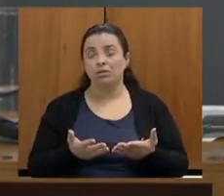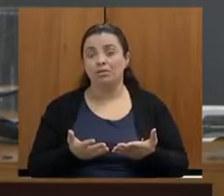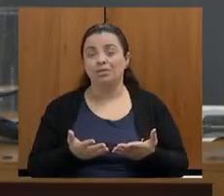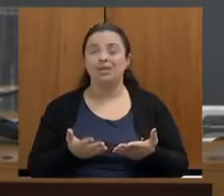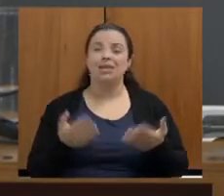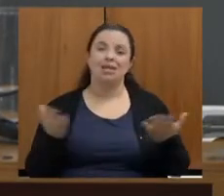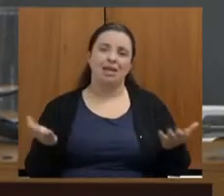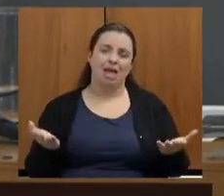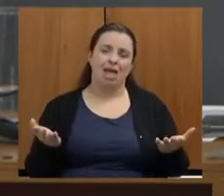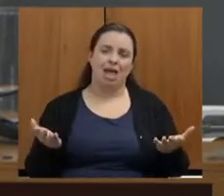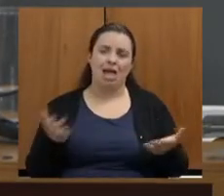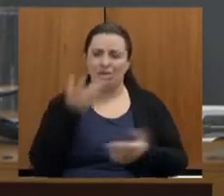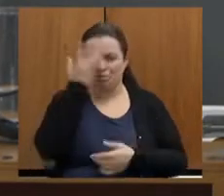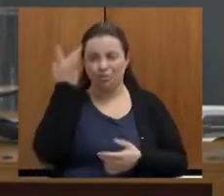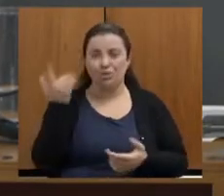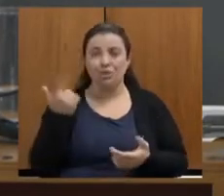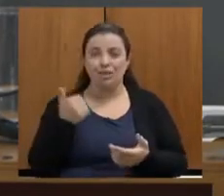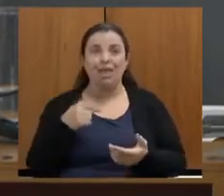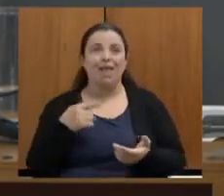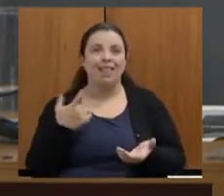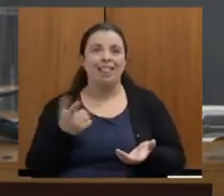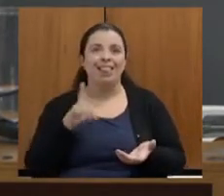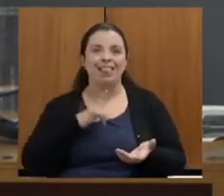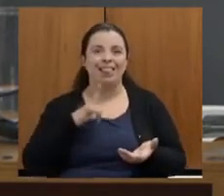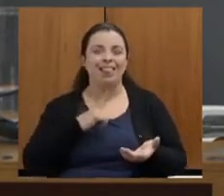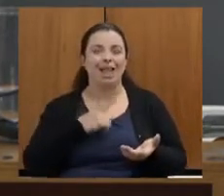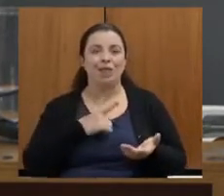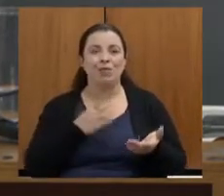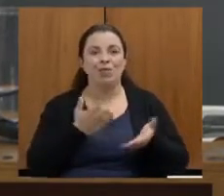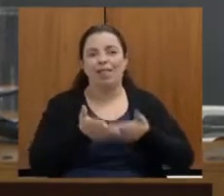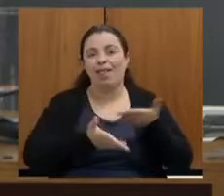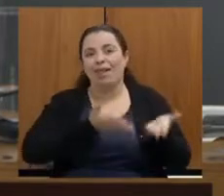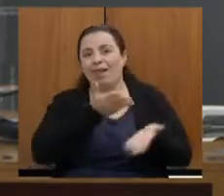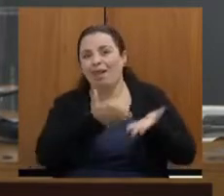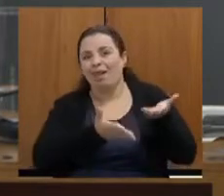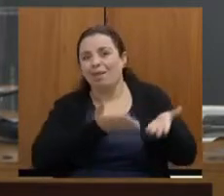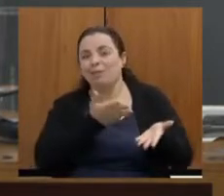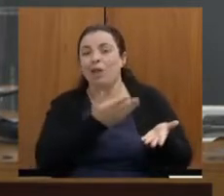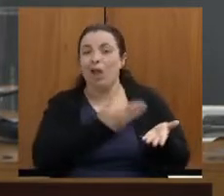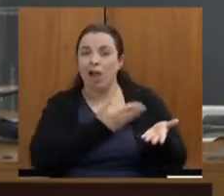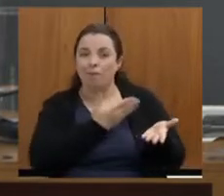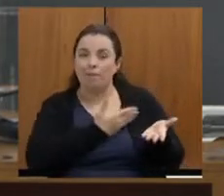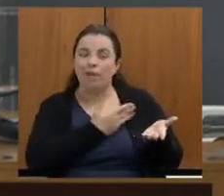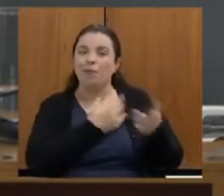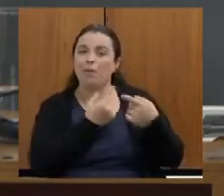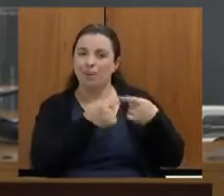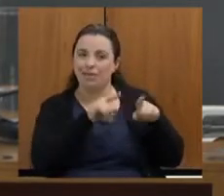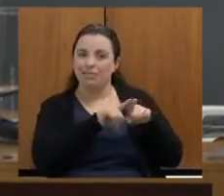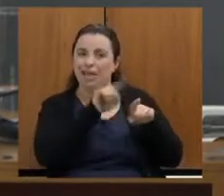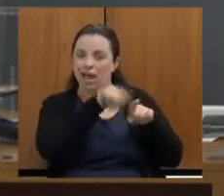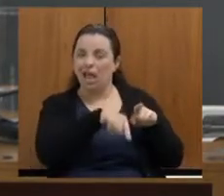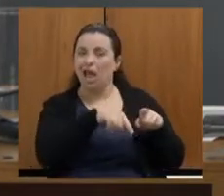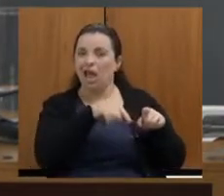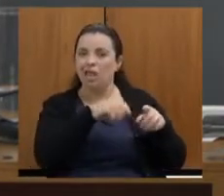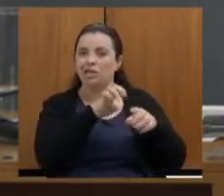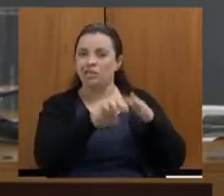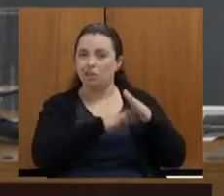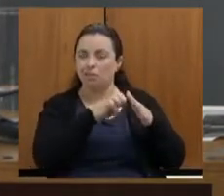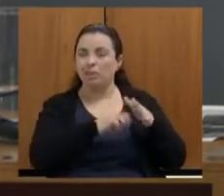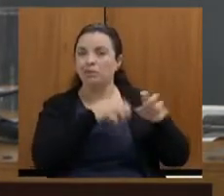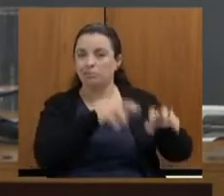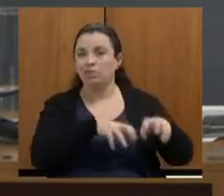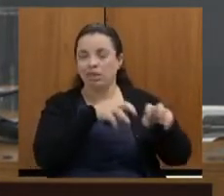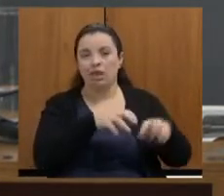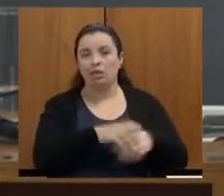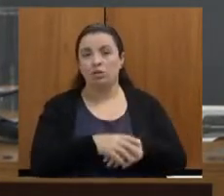como amigas como os parceiros mas nunca como criminosas que de fato é o que são essas mineradoras e assim